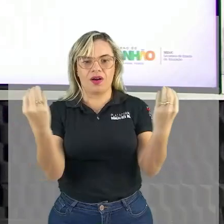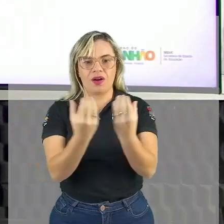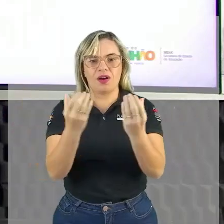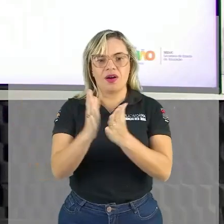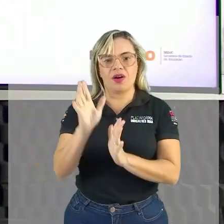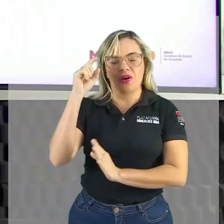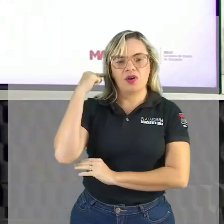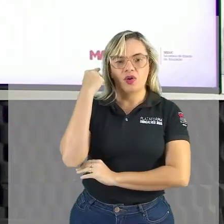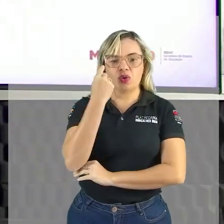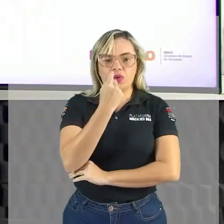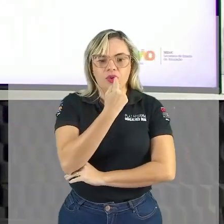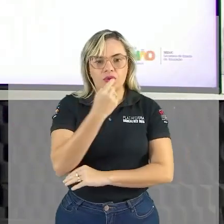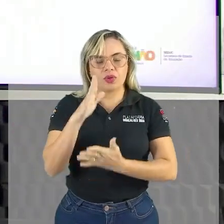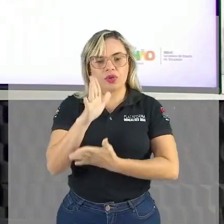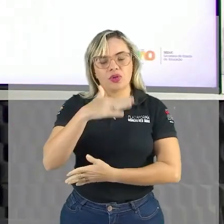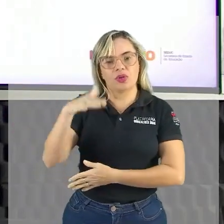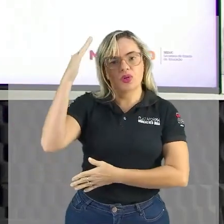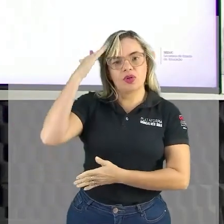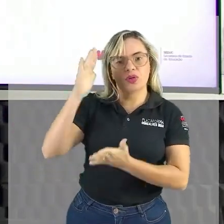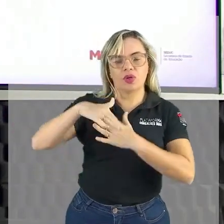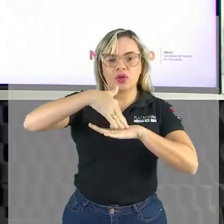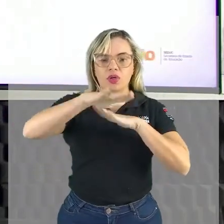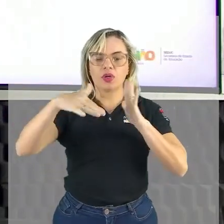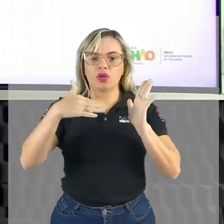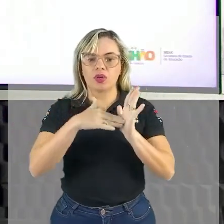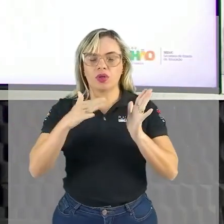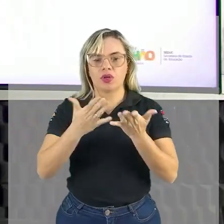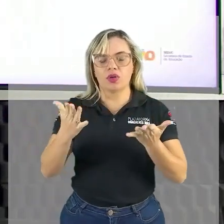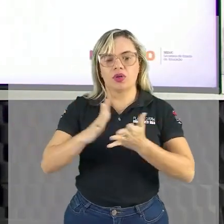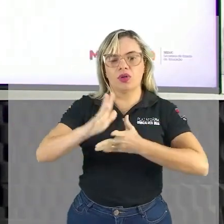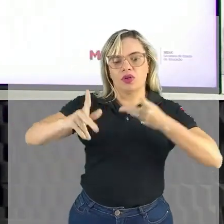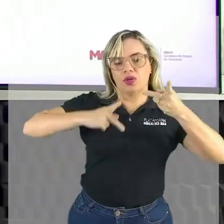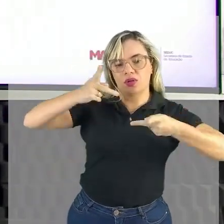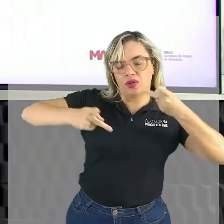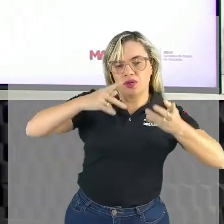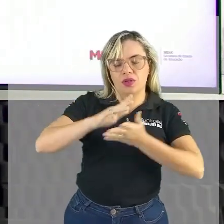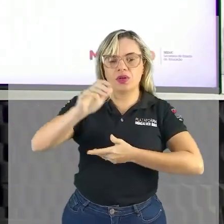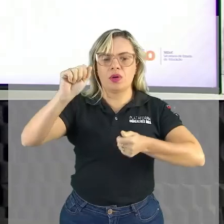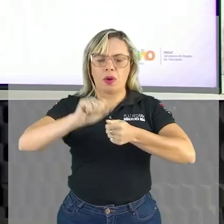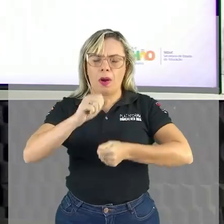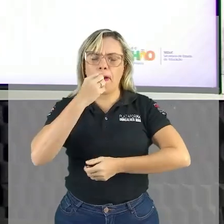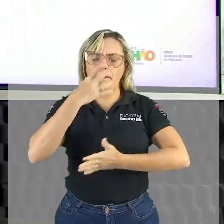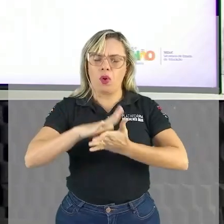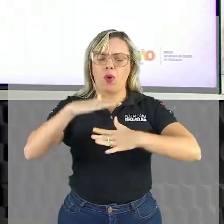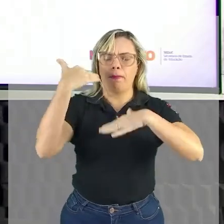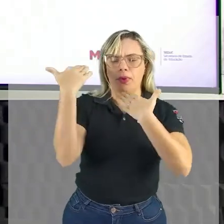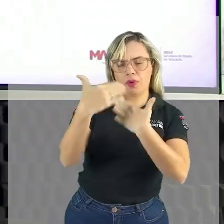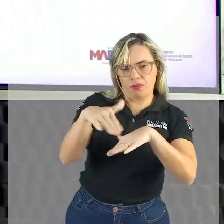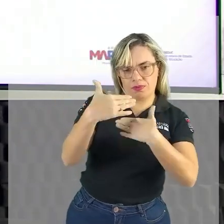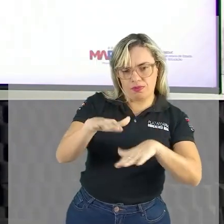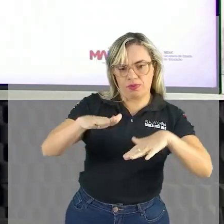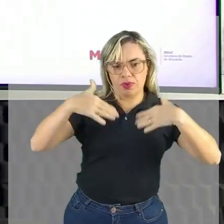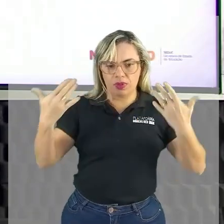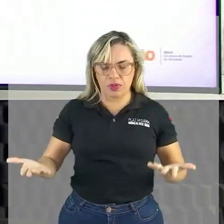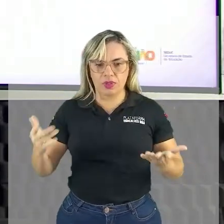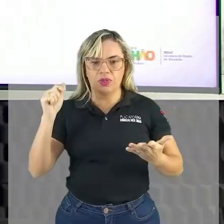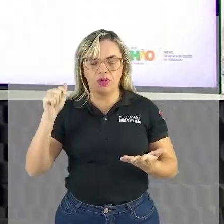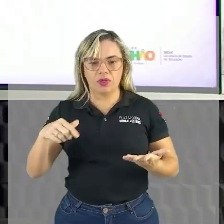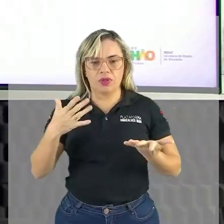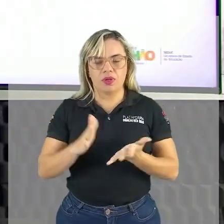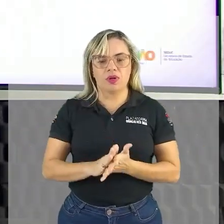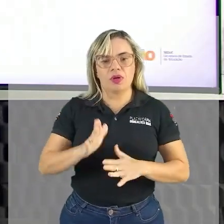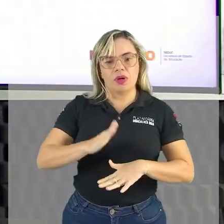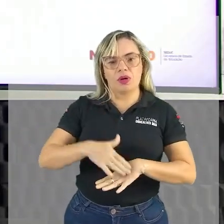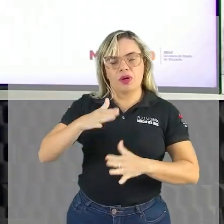Acompanhar e entender tudo que eu estou falando para poder realizar também uma boa prova. Bom, pessoal, esse é mais